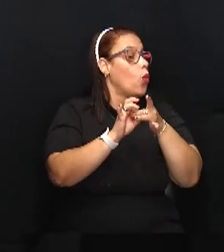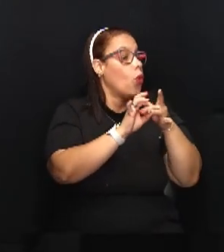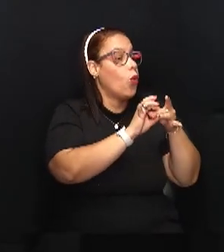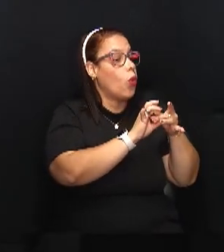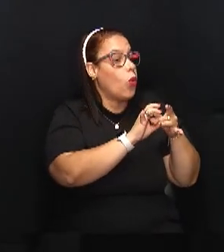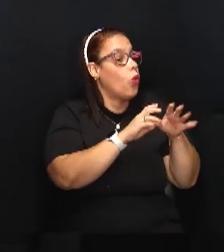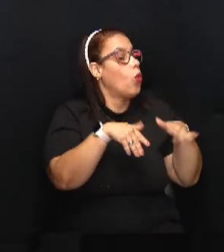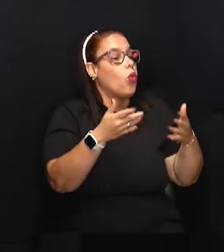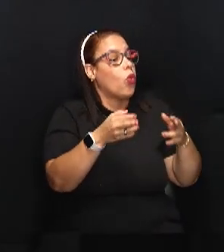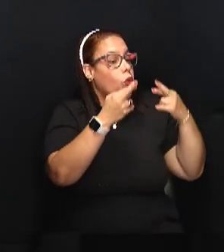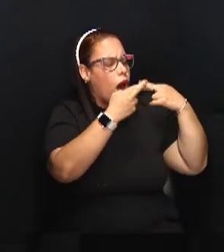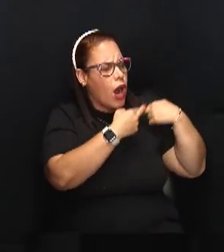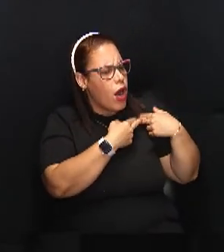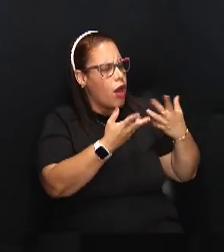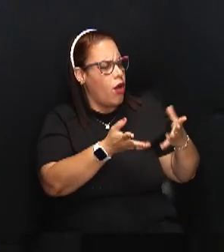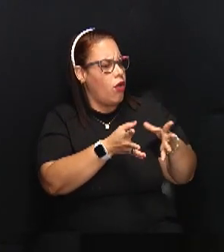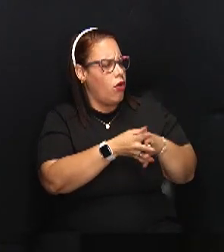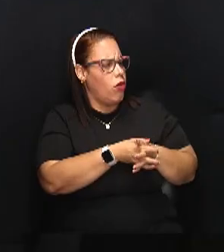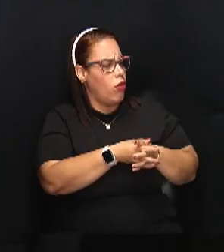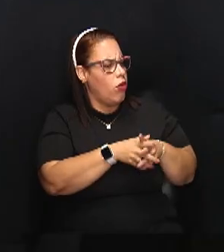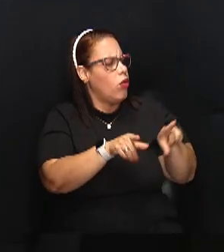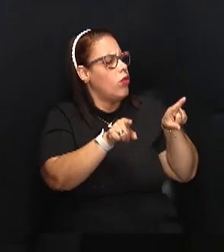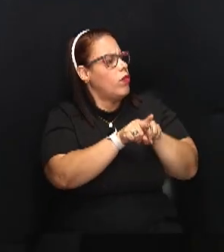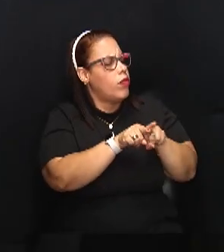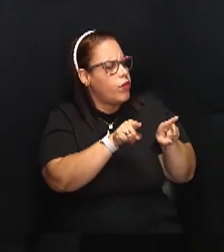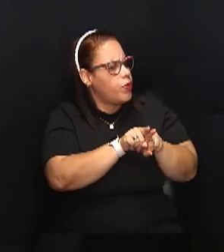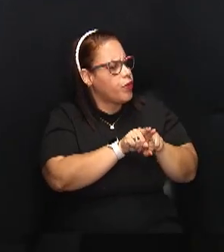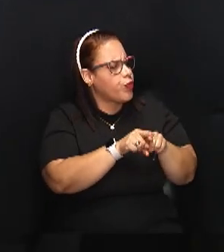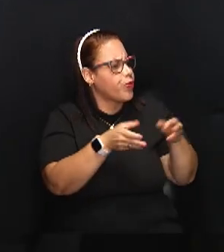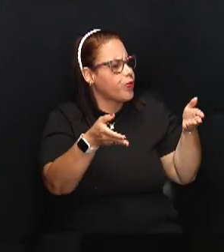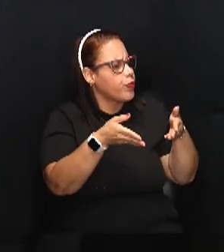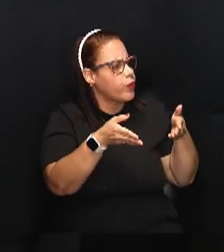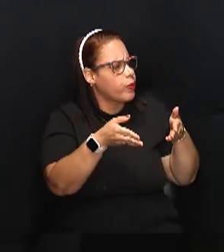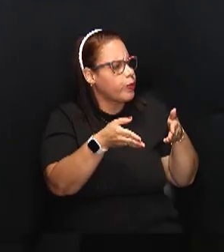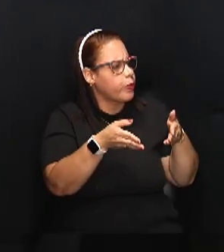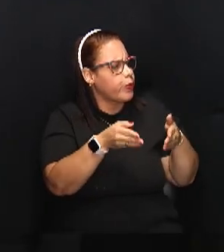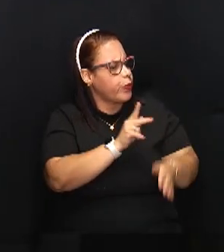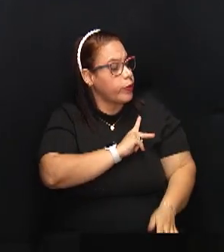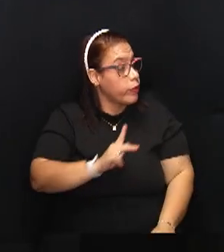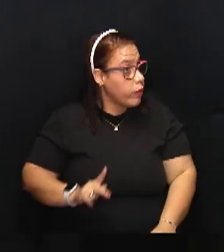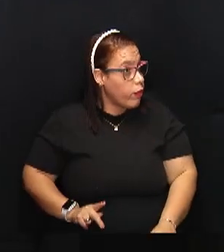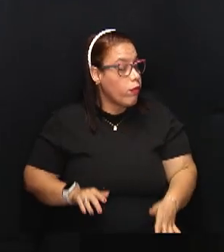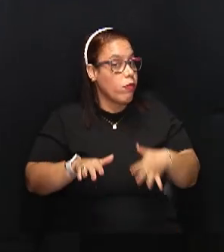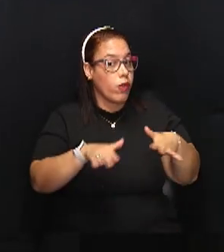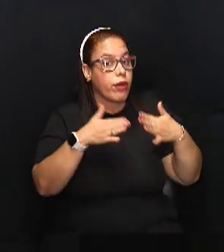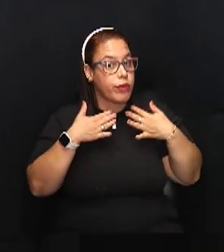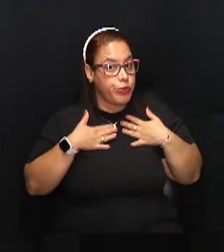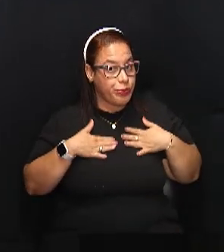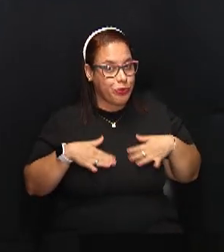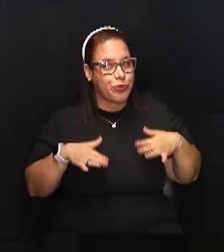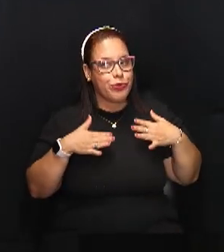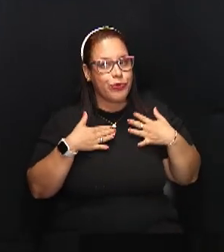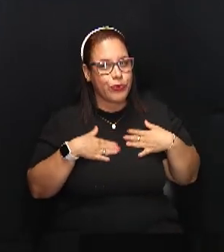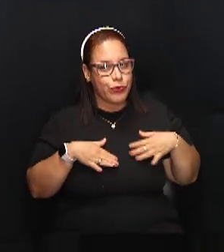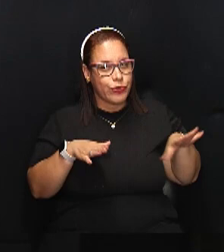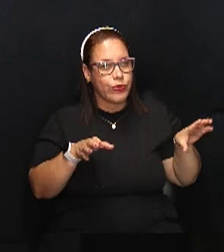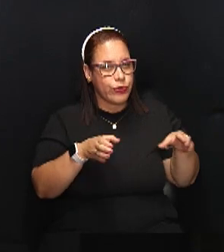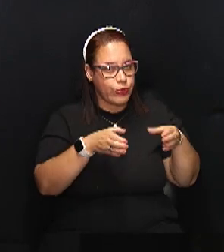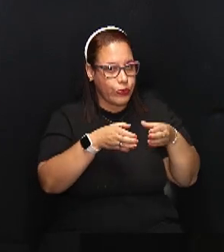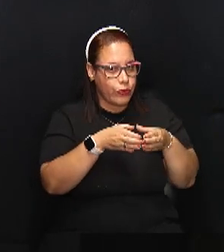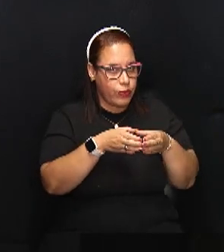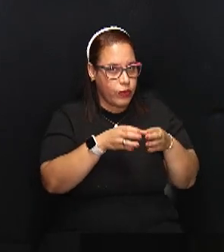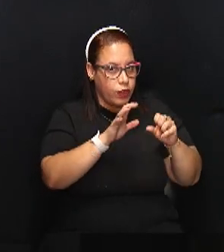que é a responsabilidade também de hoje presidir? A gente está num momento mais tranquilo, a gente sabe que a comissão lá